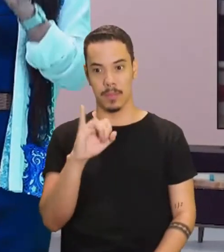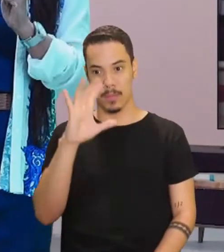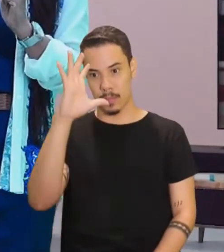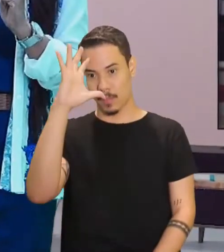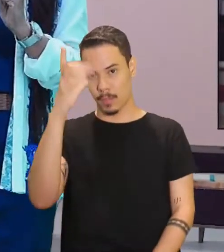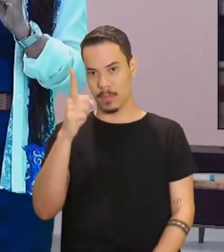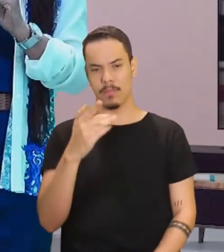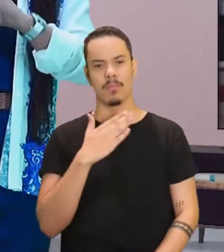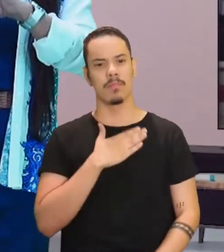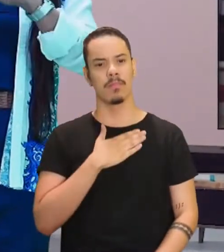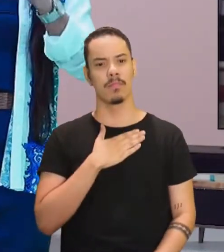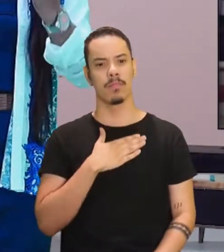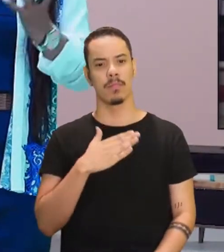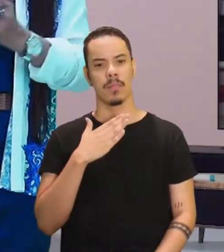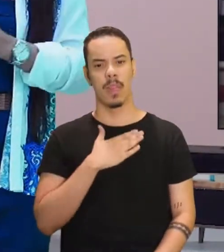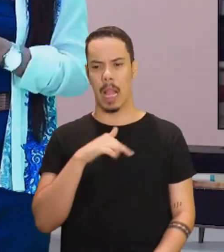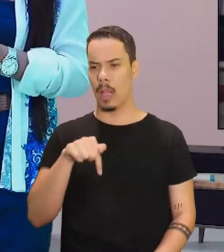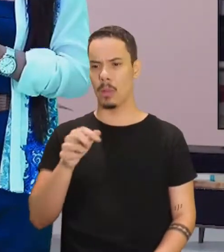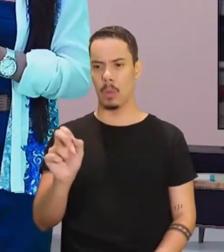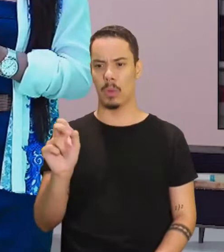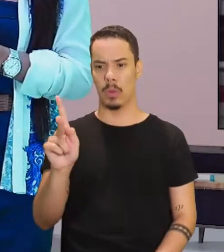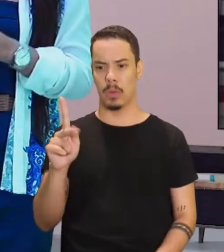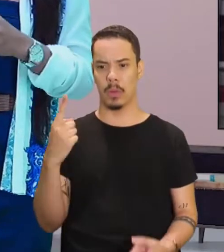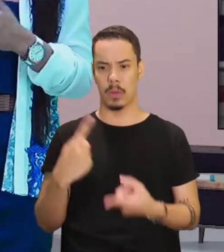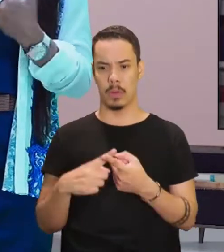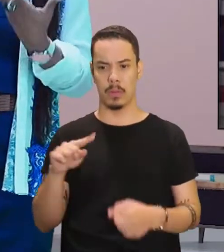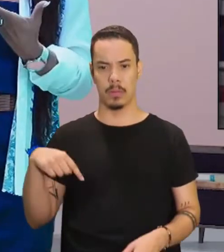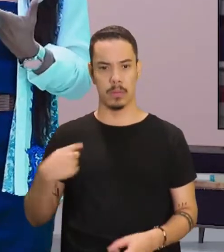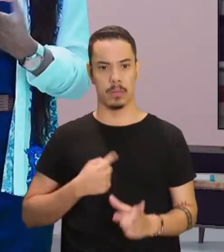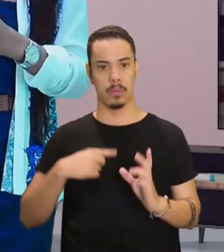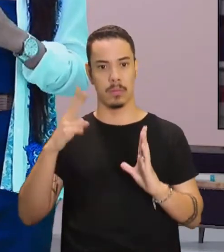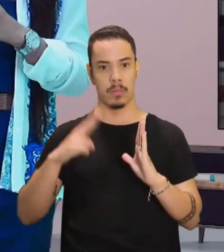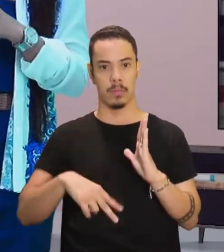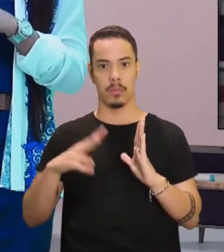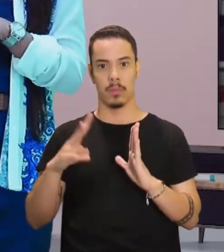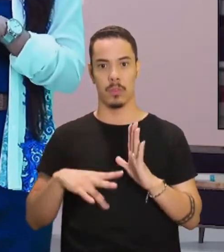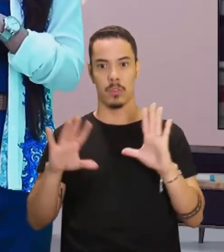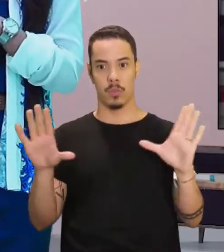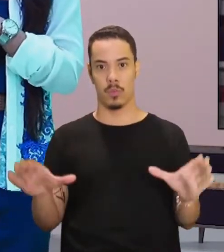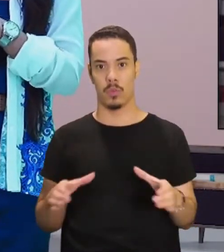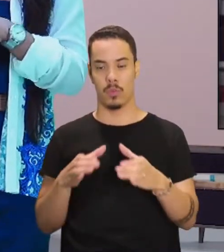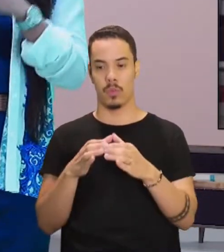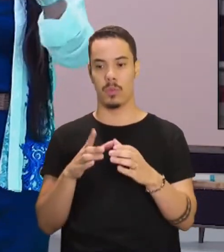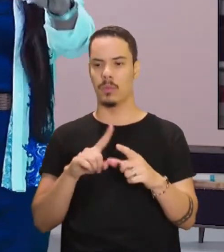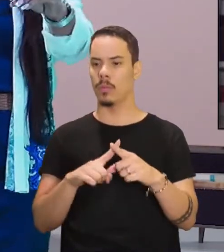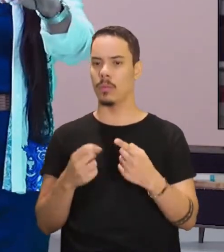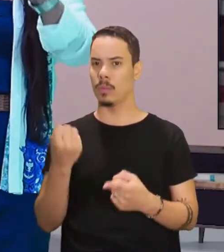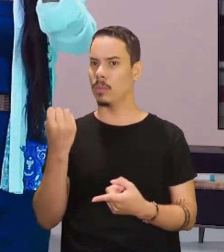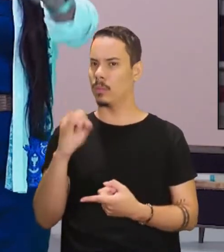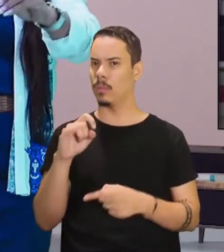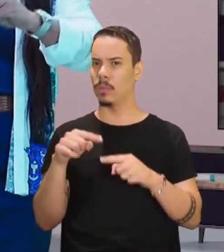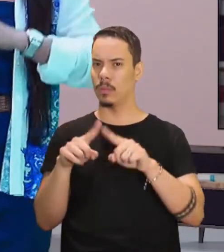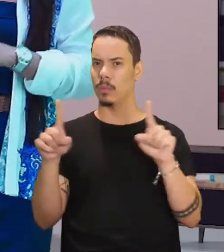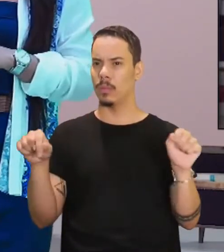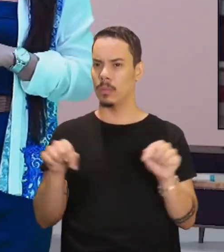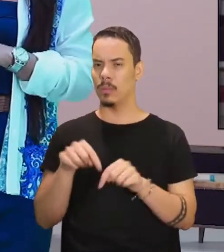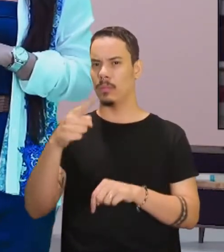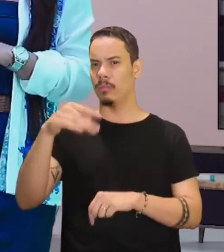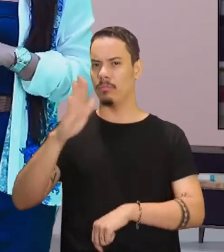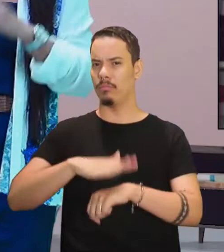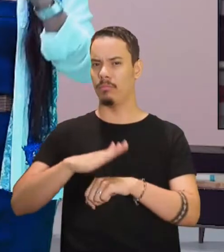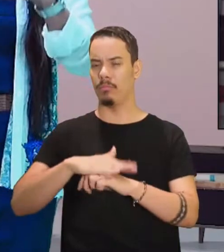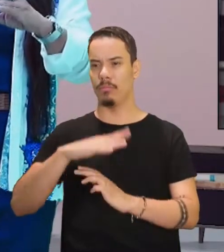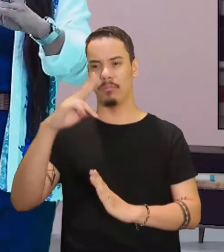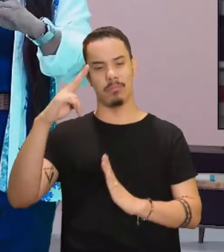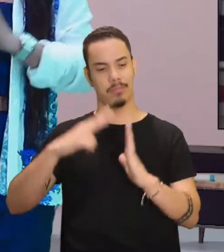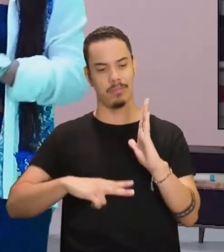dá uma paradinha. Aqui tudo bem, porque nós estamos numa leitura coletiva. Mas quando isso acontecer aí em sala, que você estiver fazendo a leitura